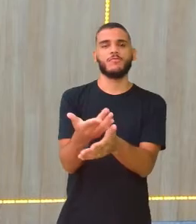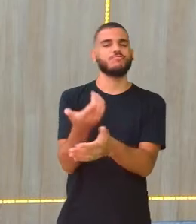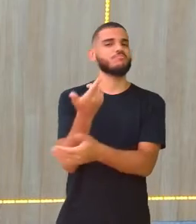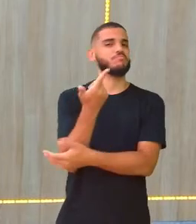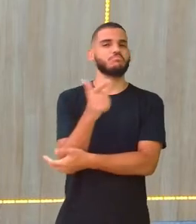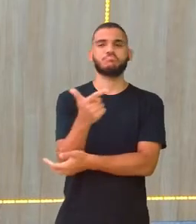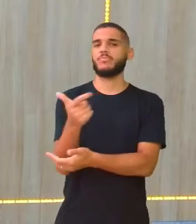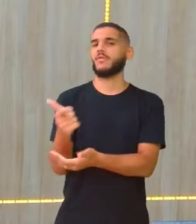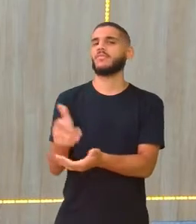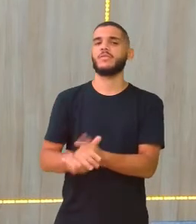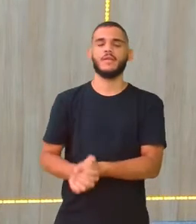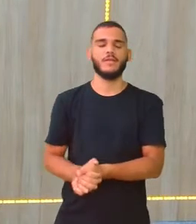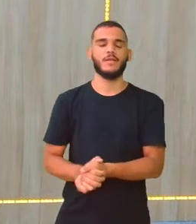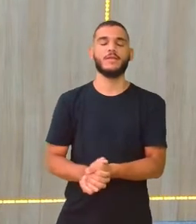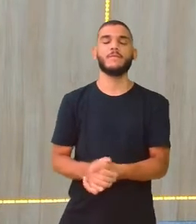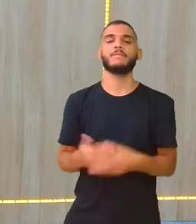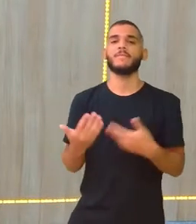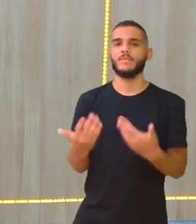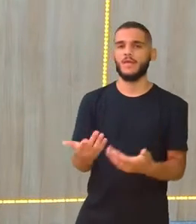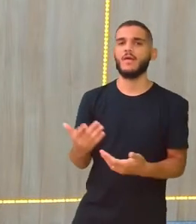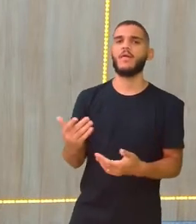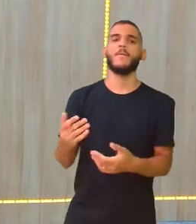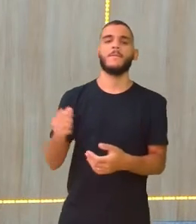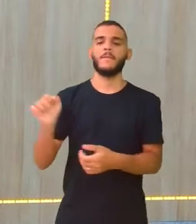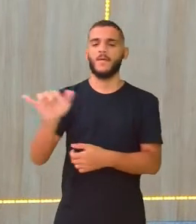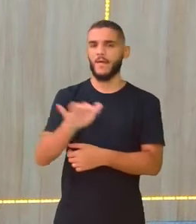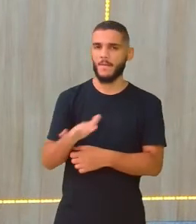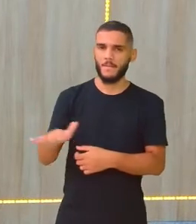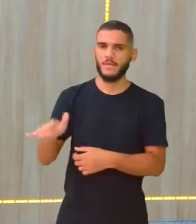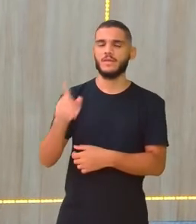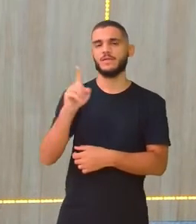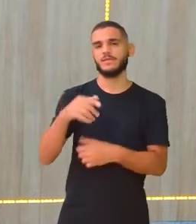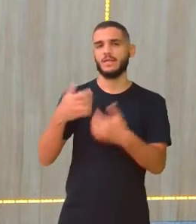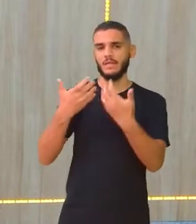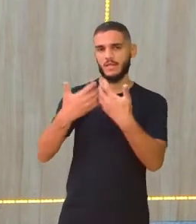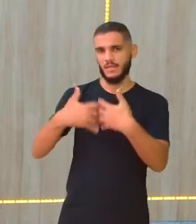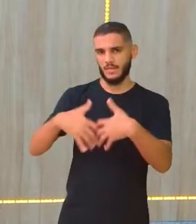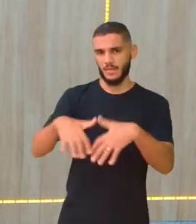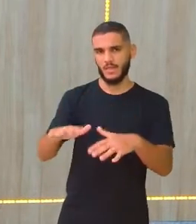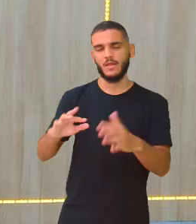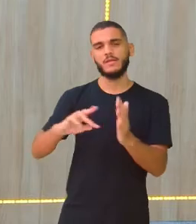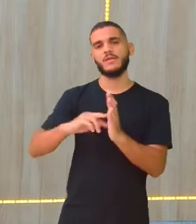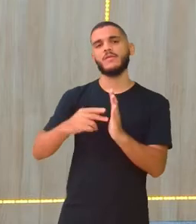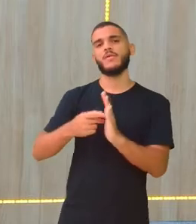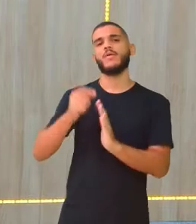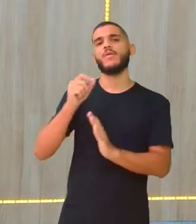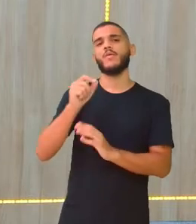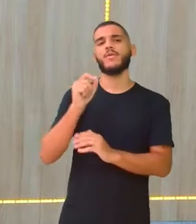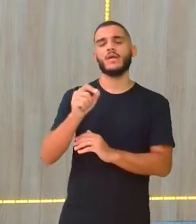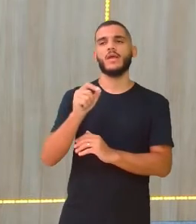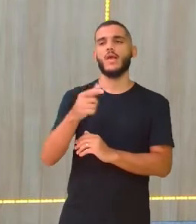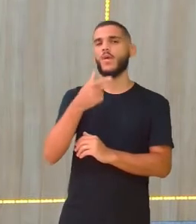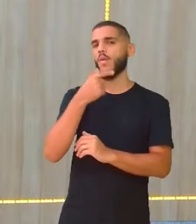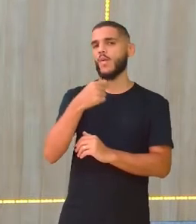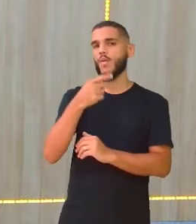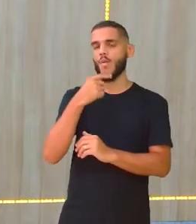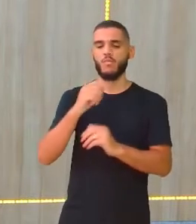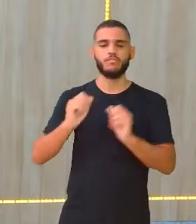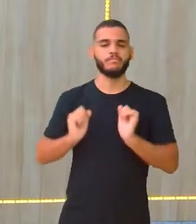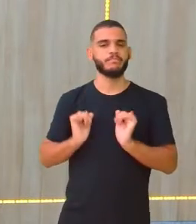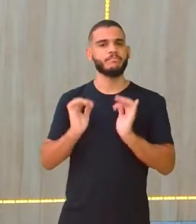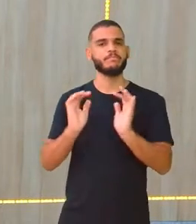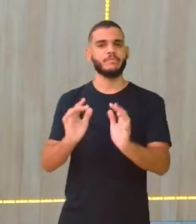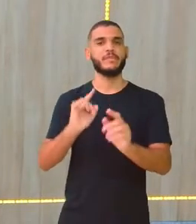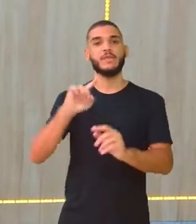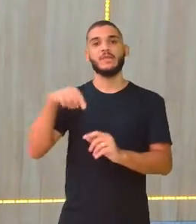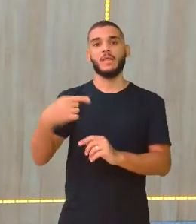canalizado. Então, seja, aquela paisagem que era natural, virou humanizada e depois ela foi